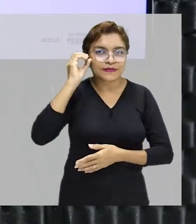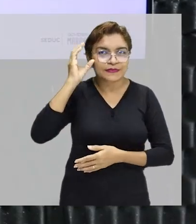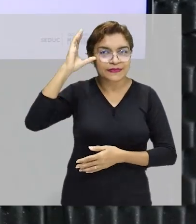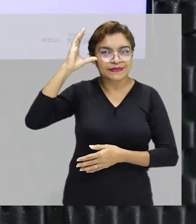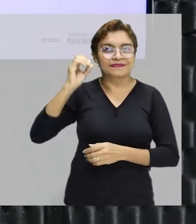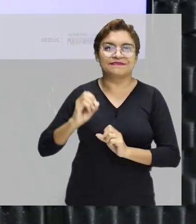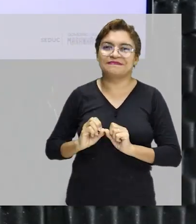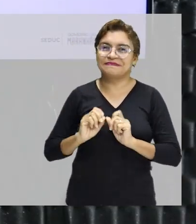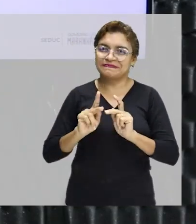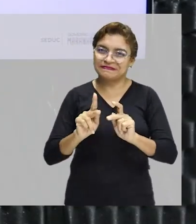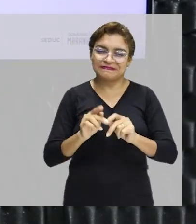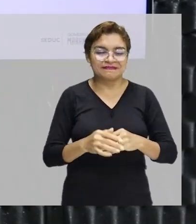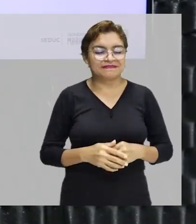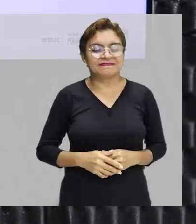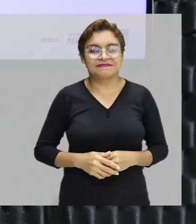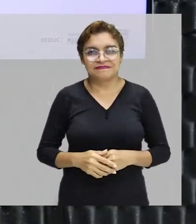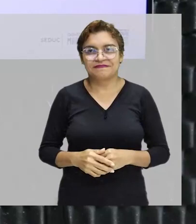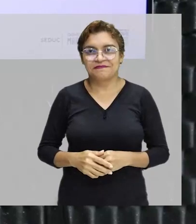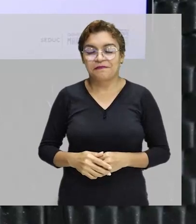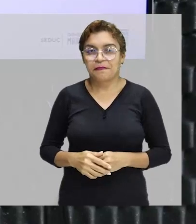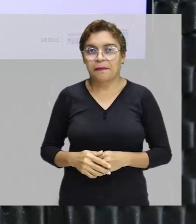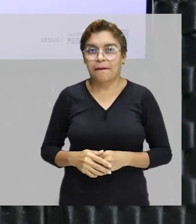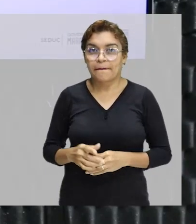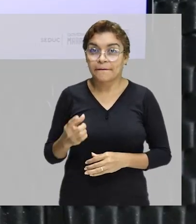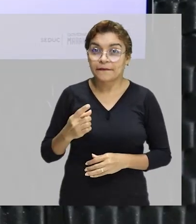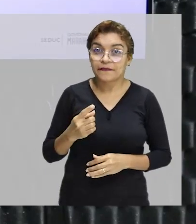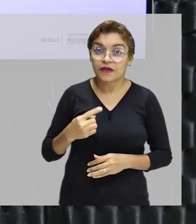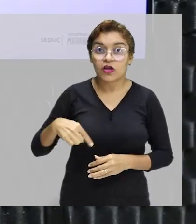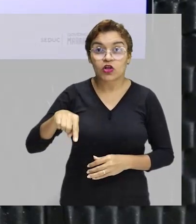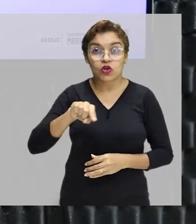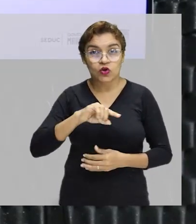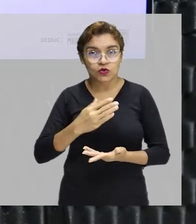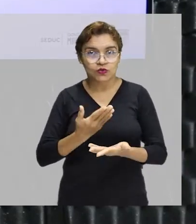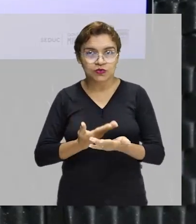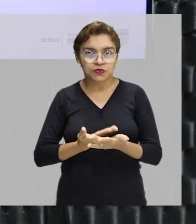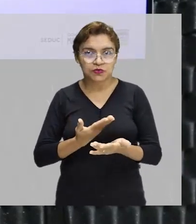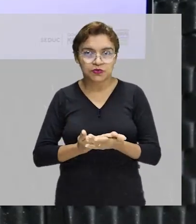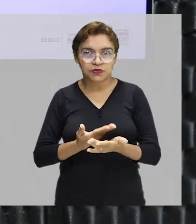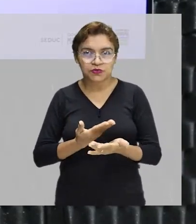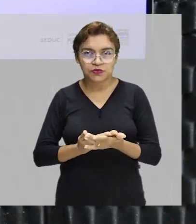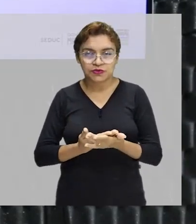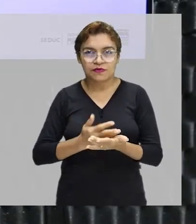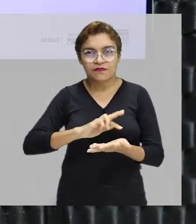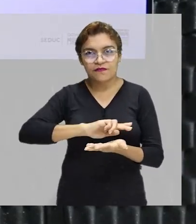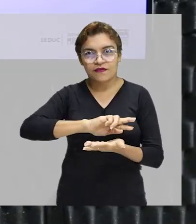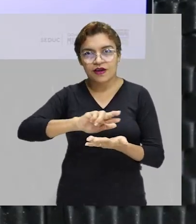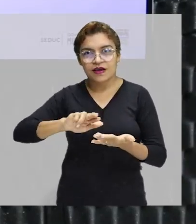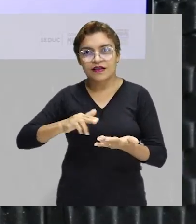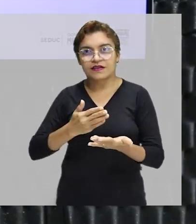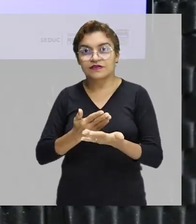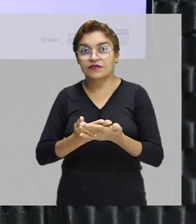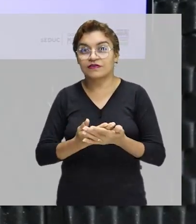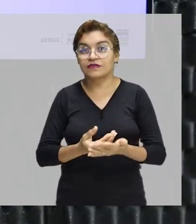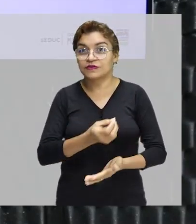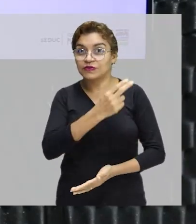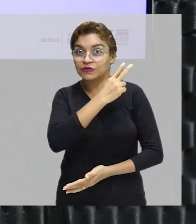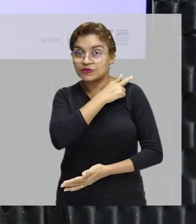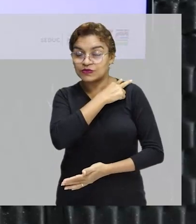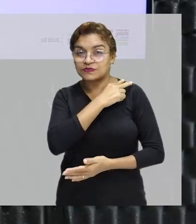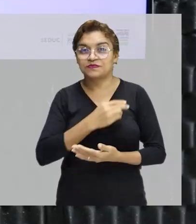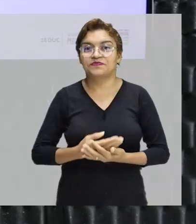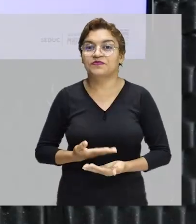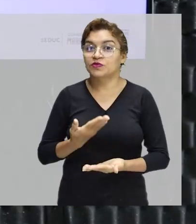estudos. Beleza? Turma, estamos em uma série de aulas relacionadas ao segundo ano do ensino médio, estudo